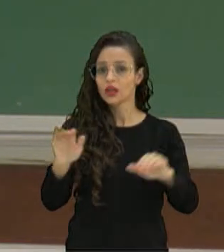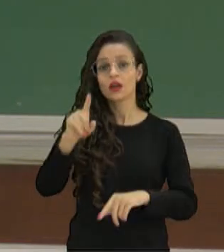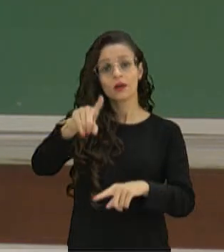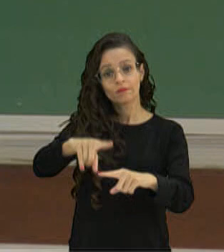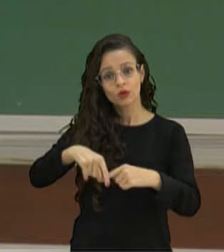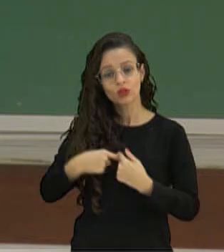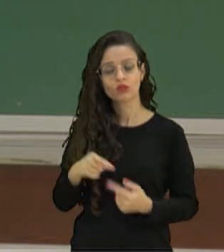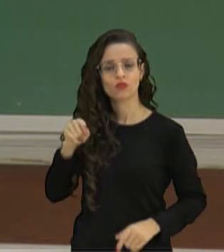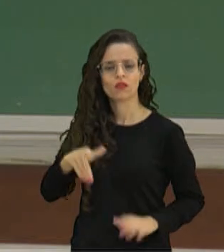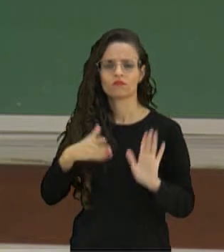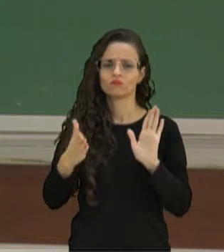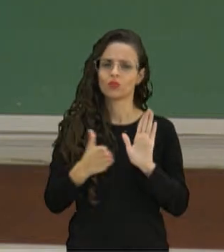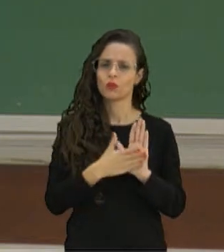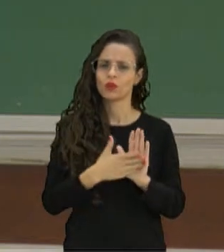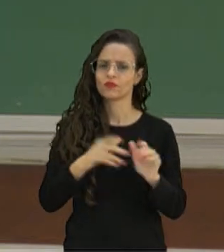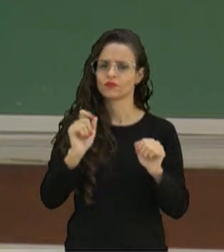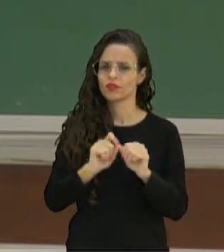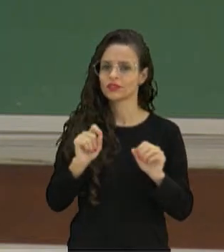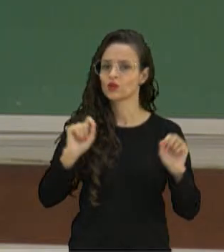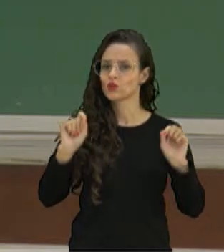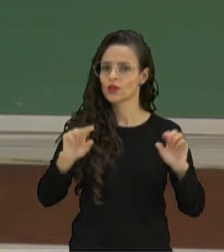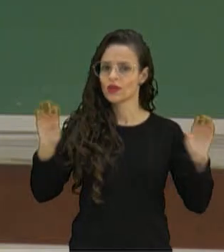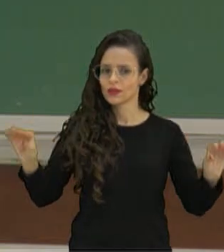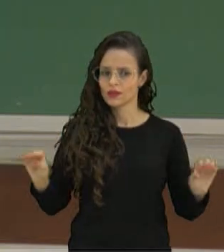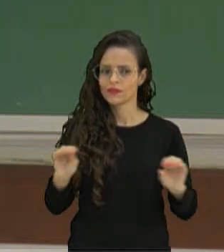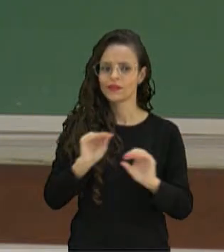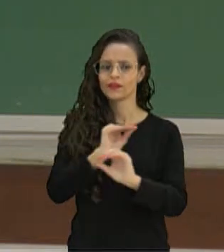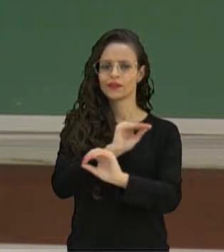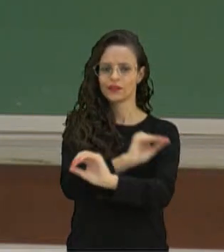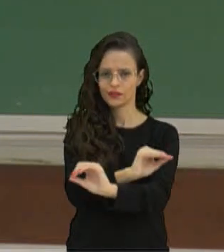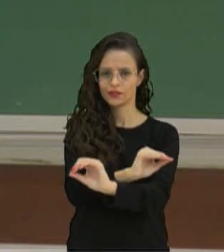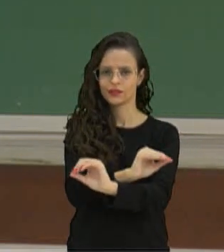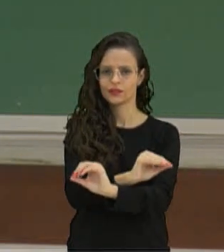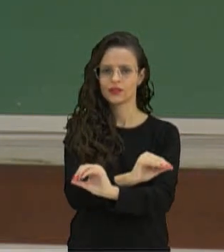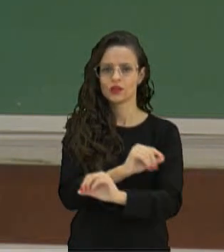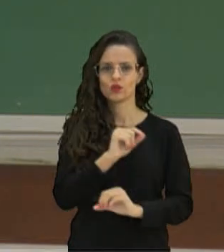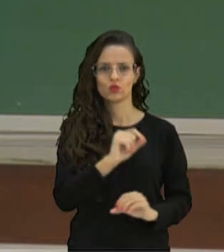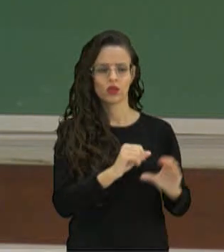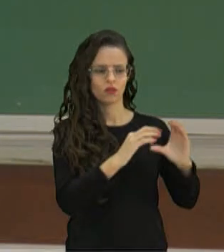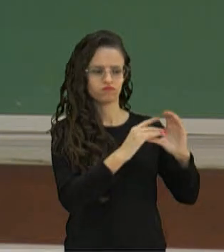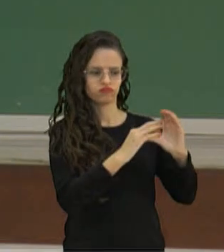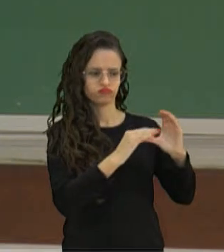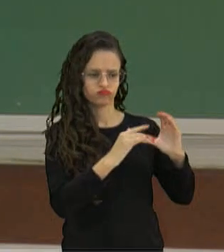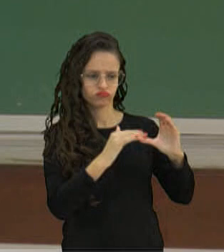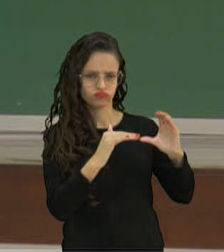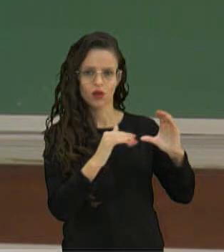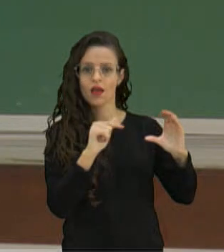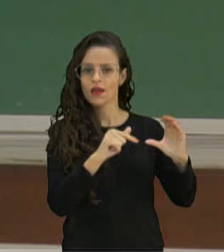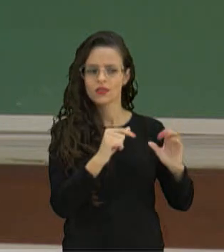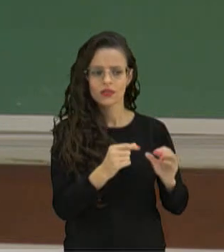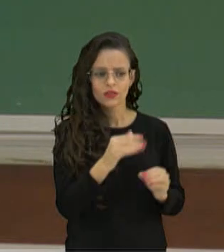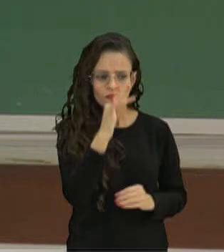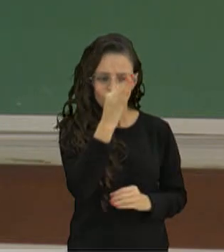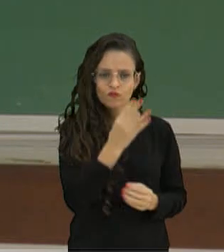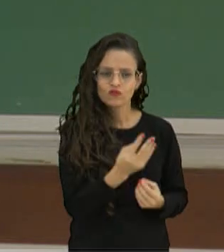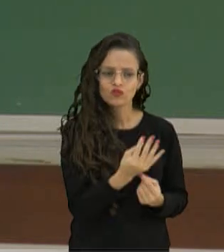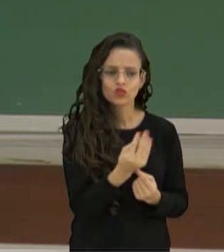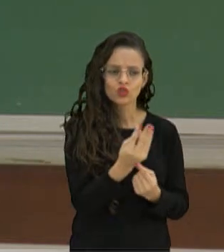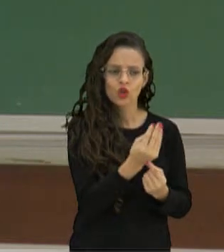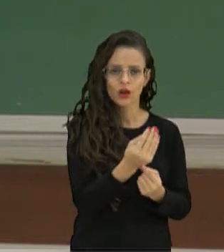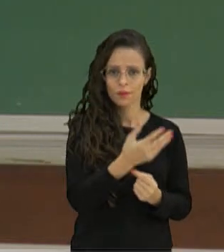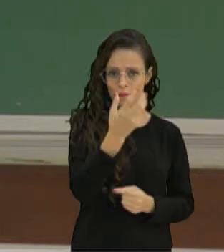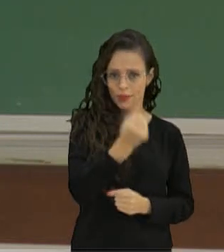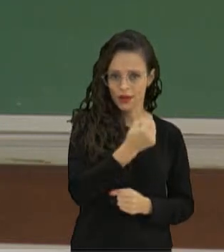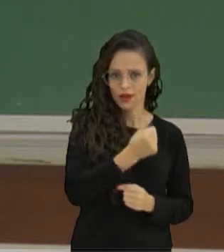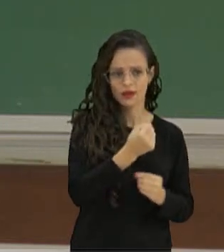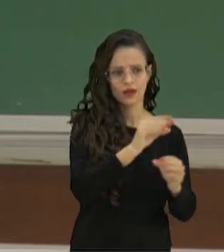que ele propôs fazer a autofecundação, pegar lá os pólens de uma planta que produz flores